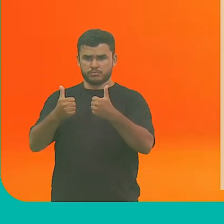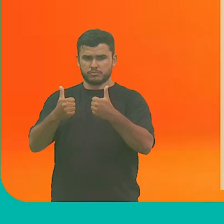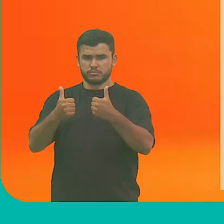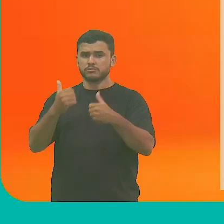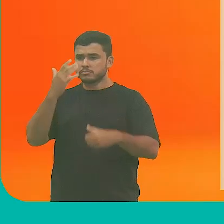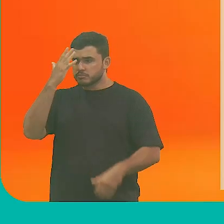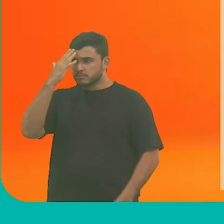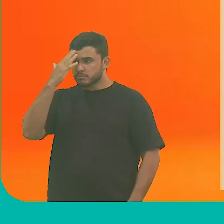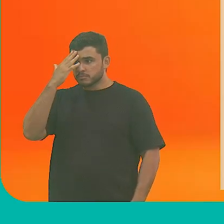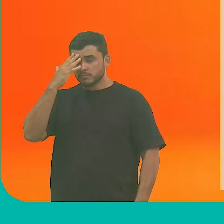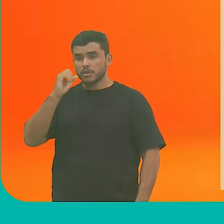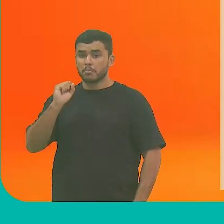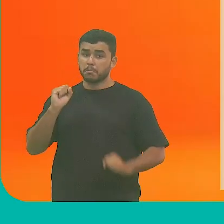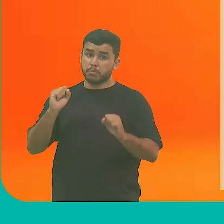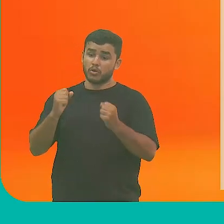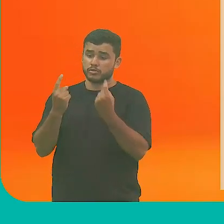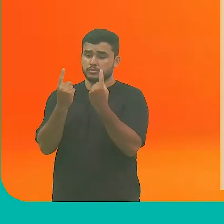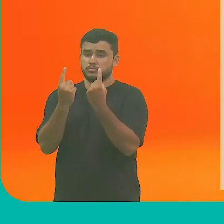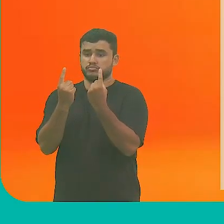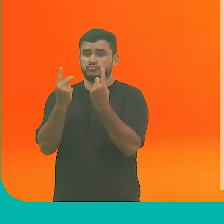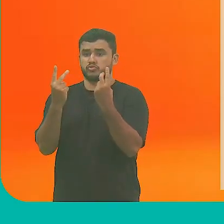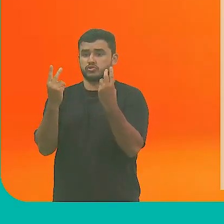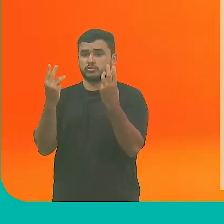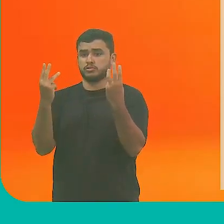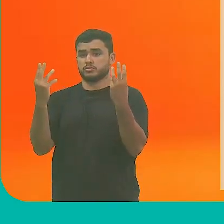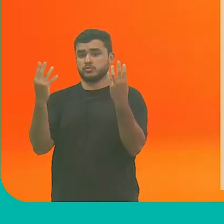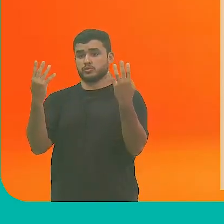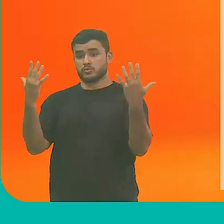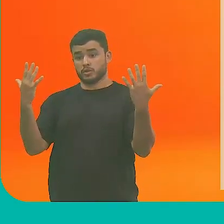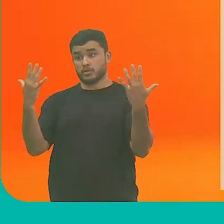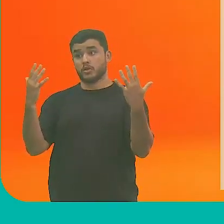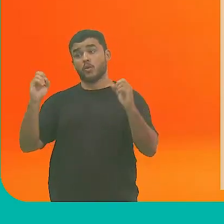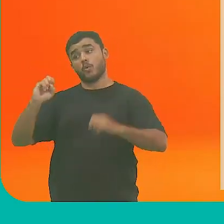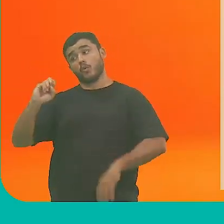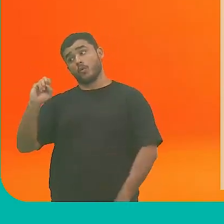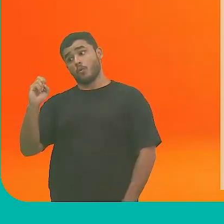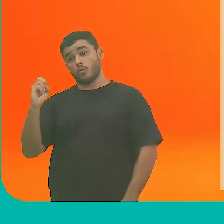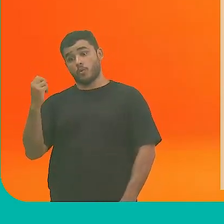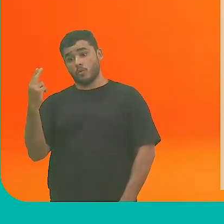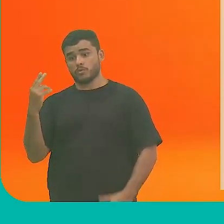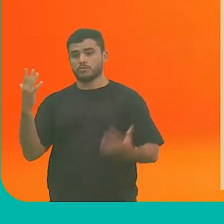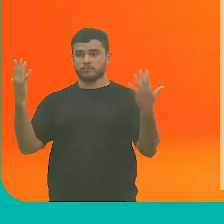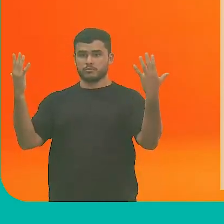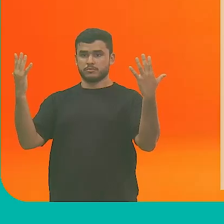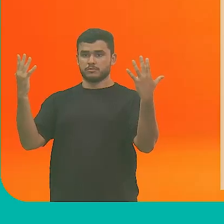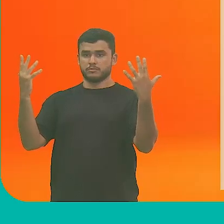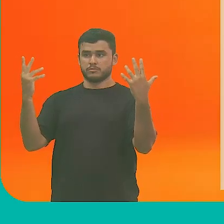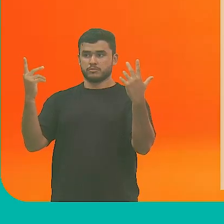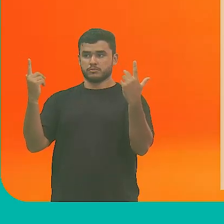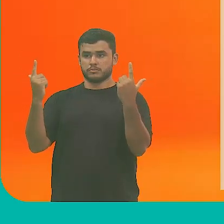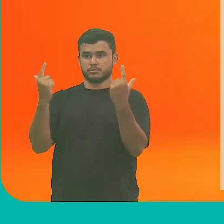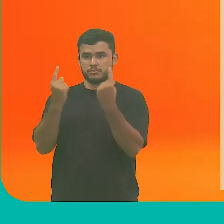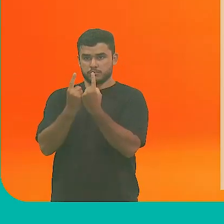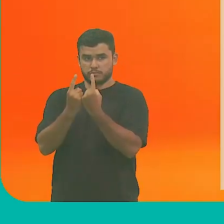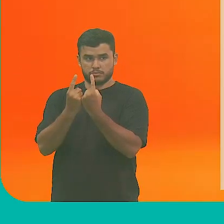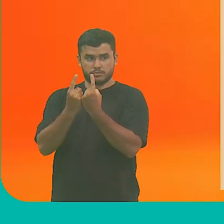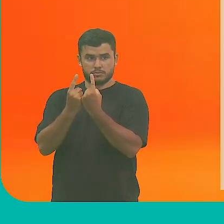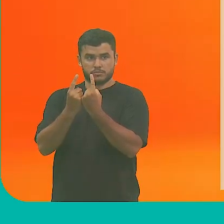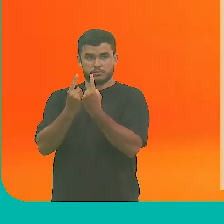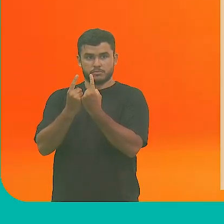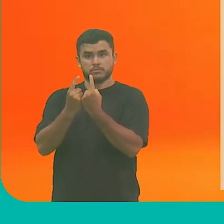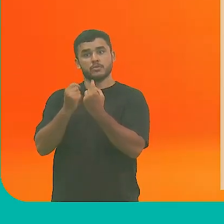certo? Quando uma distribuição ela tem quantidade de